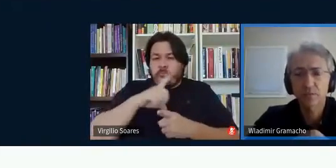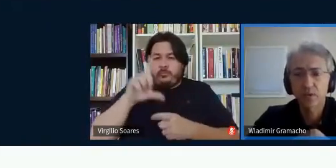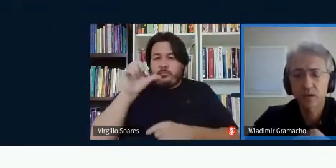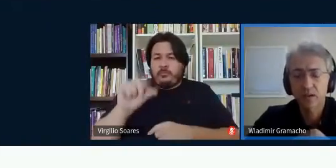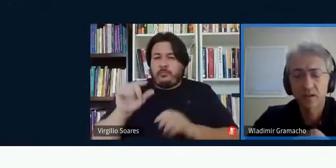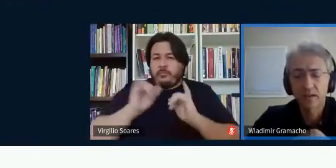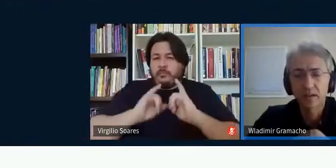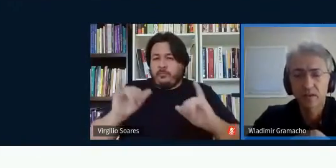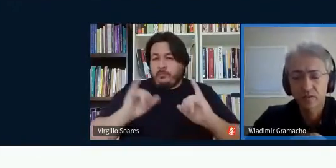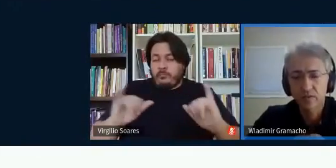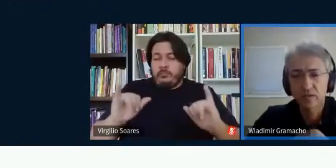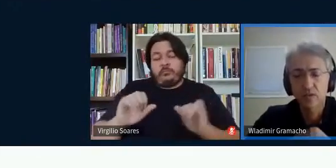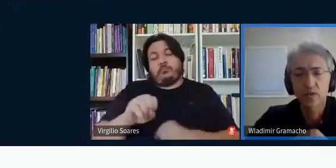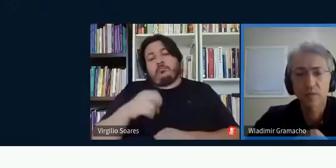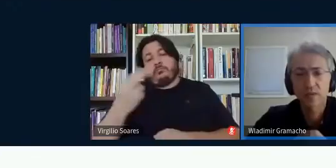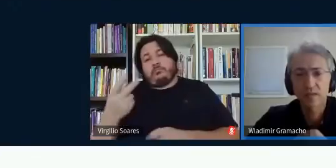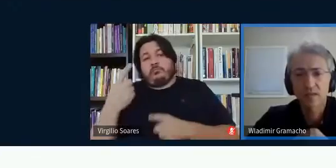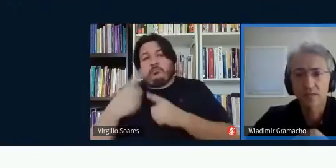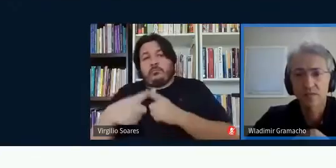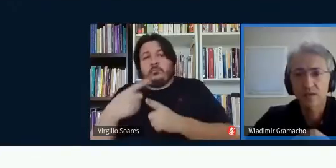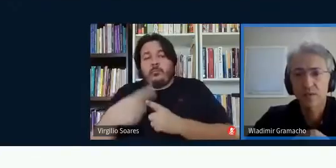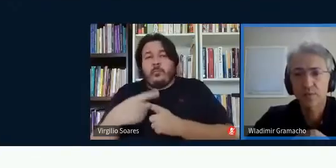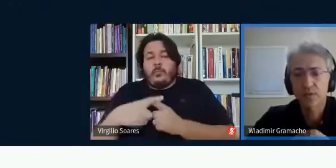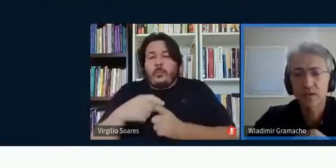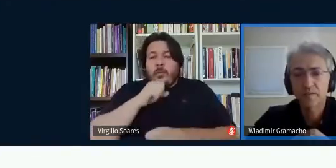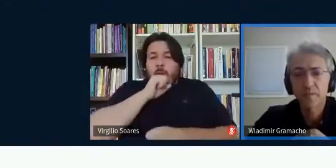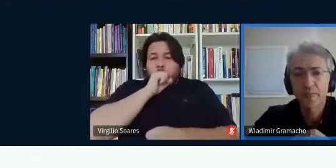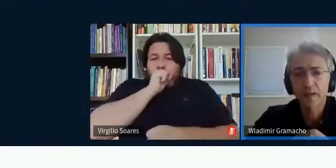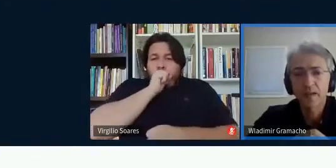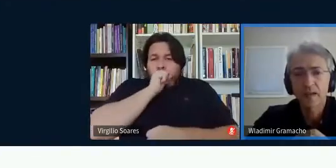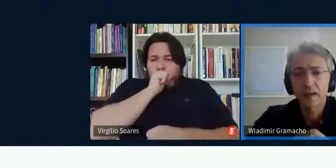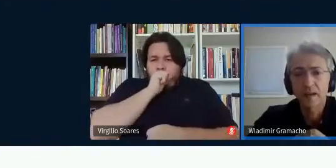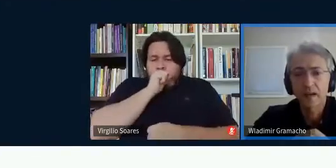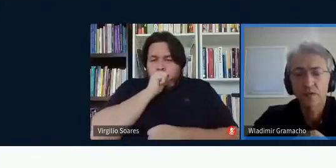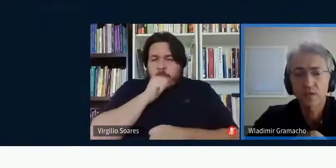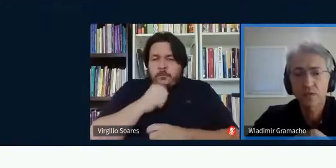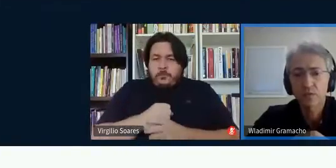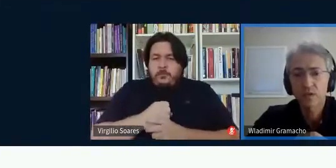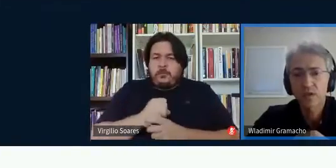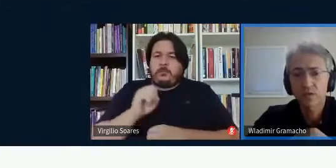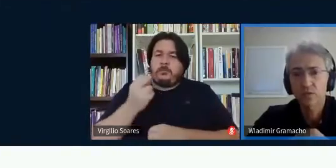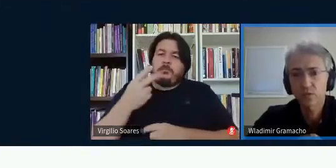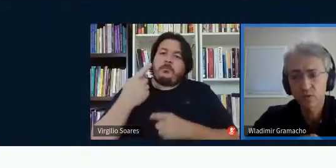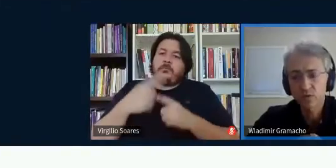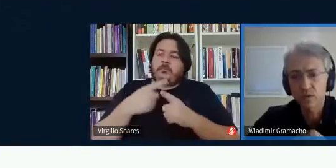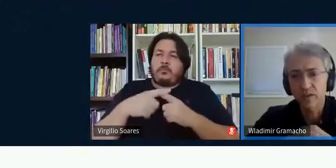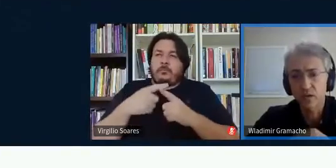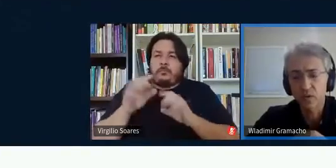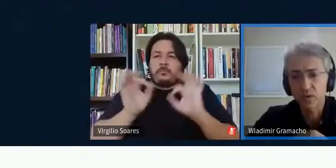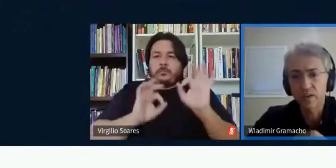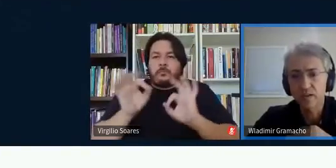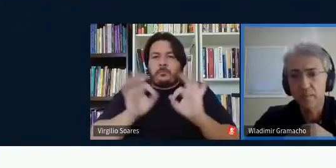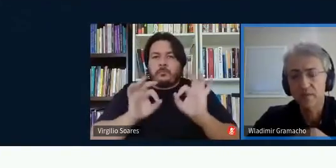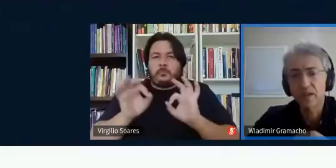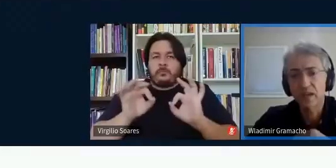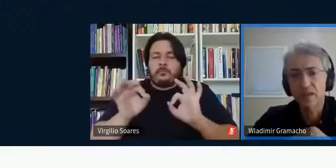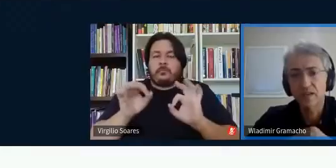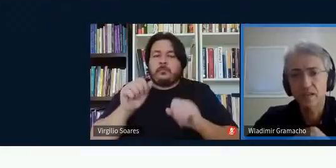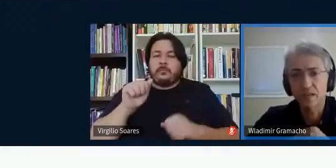seja porque, a gente vai ver isso ao longo da apresentação, seja porque a sua estrutura de atitudes,